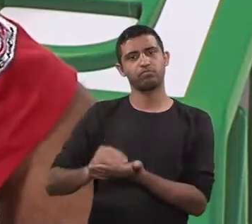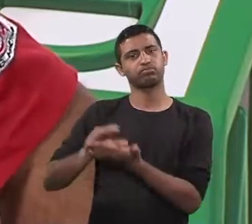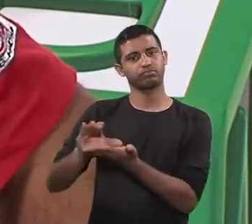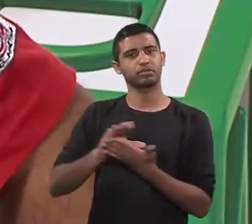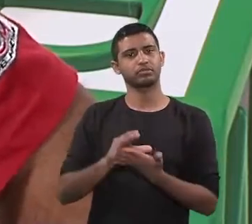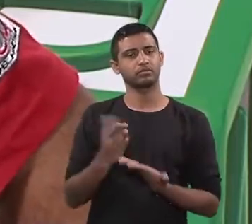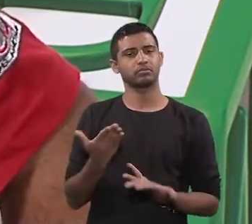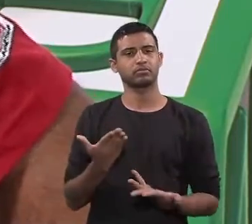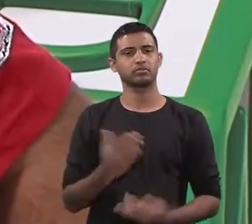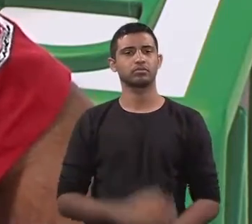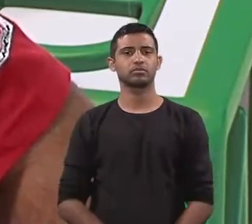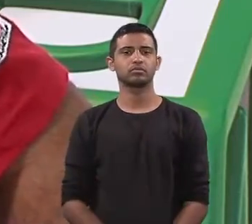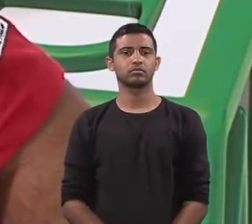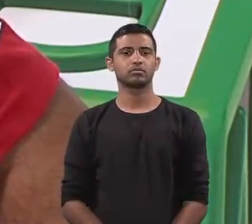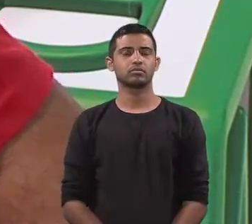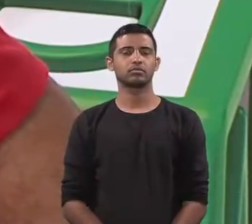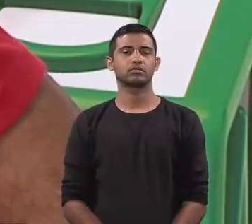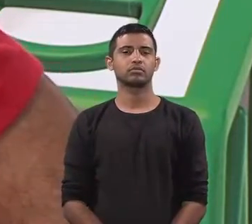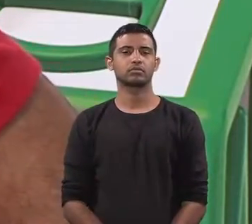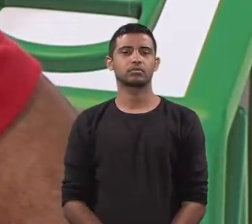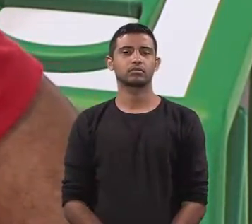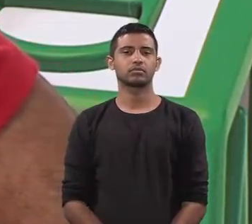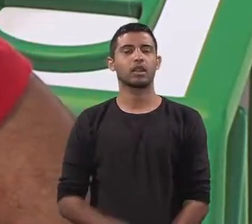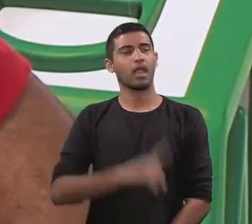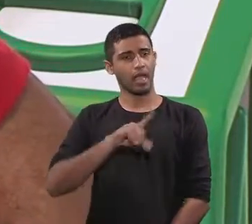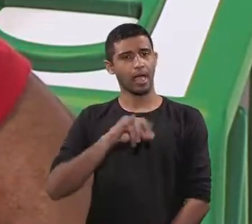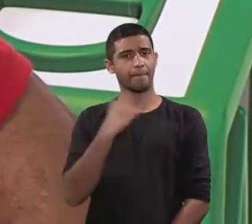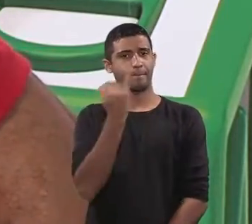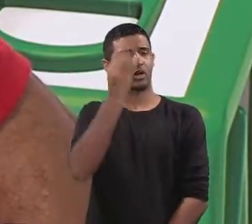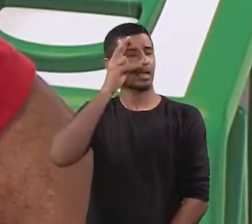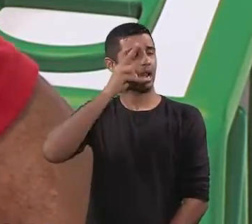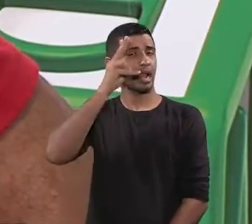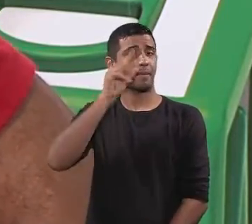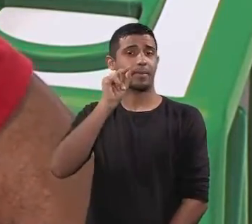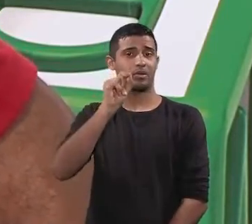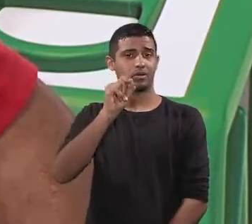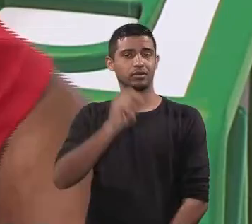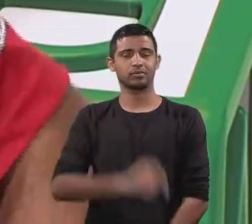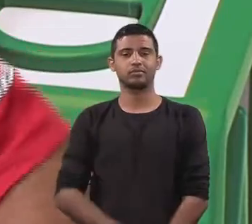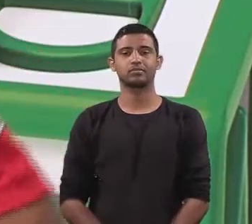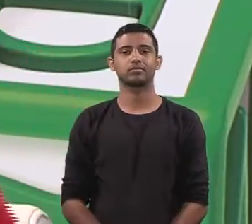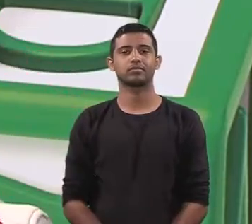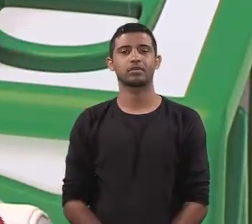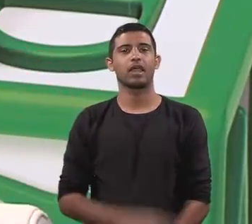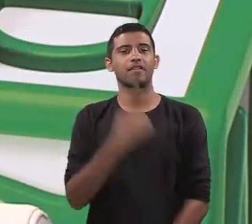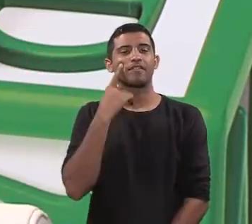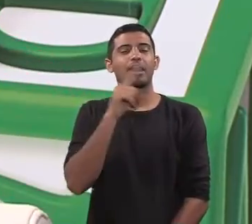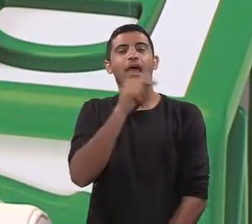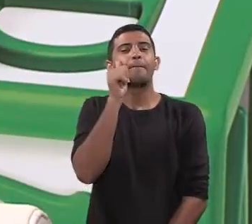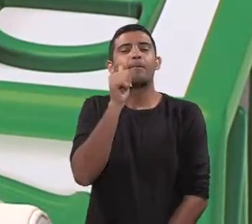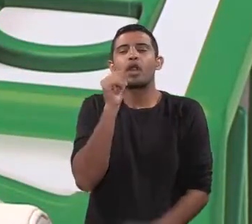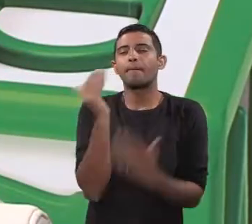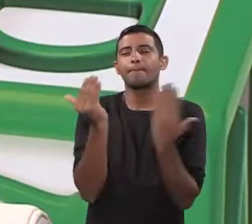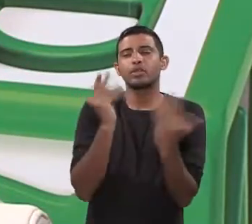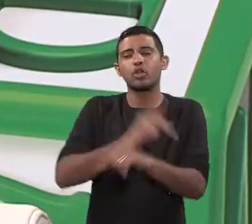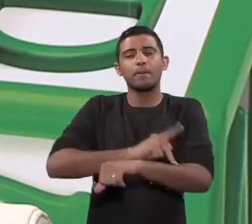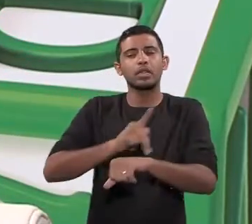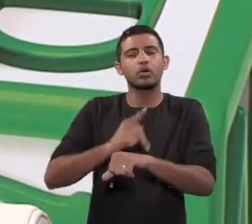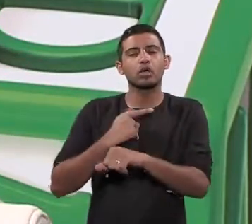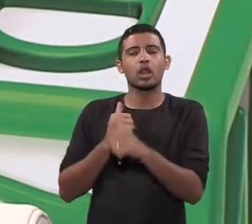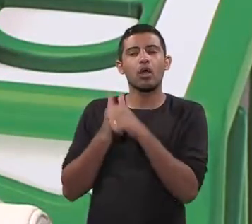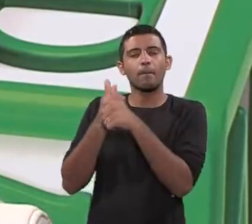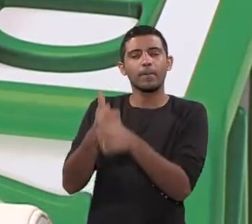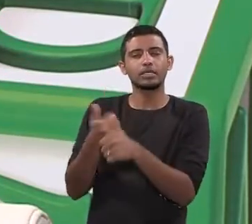infelizmente, né, depois de alguns segmentos se deixa de fazer isso, mas é importante lembrar a lembrança dela de que a psicopedagoga